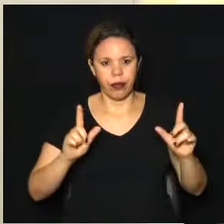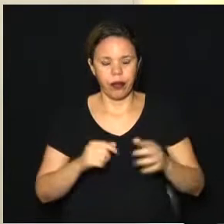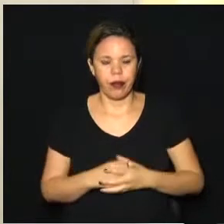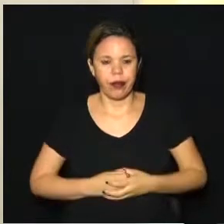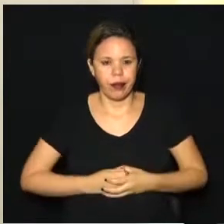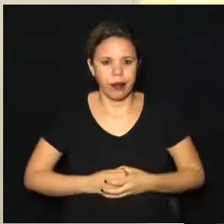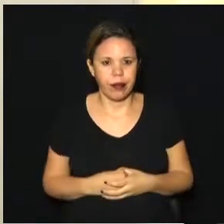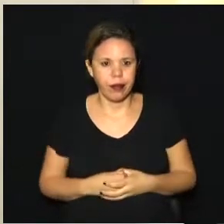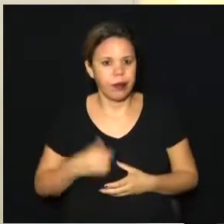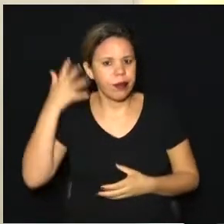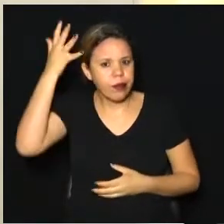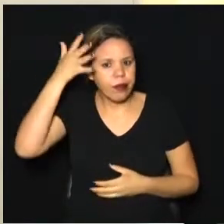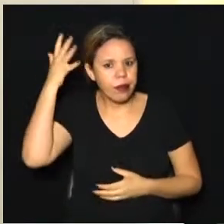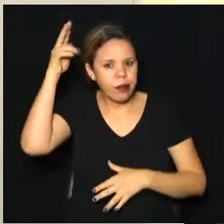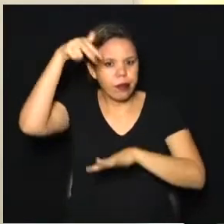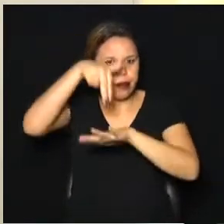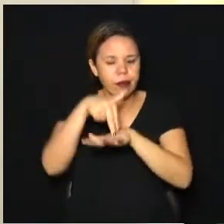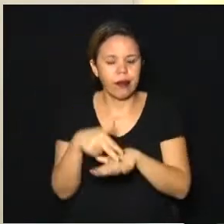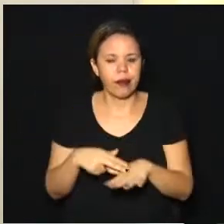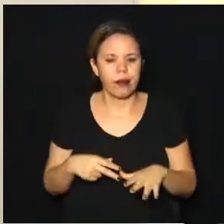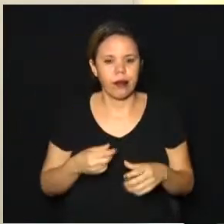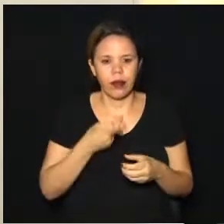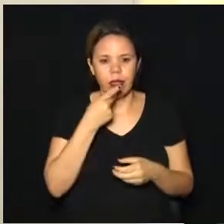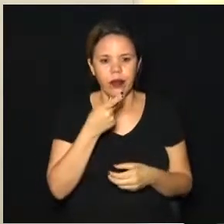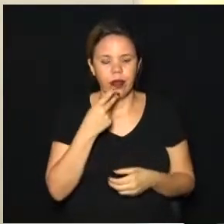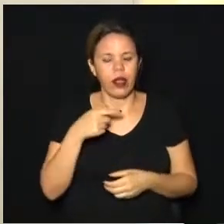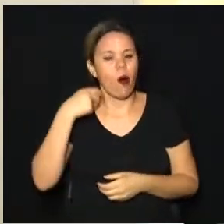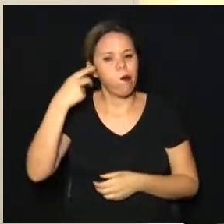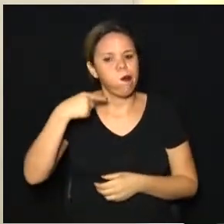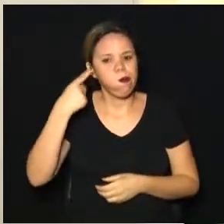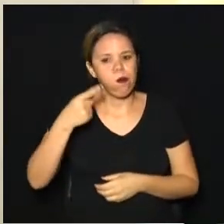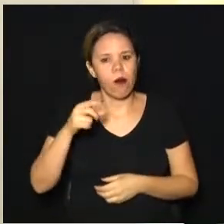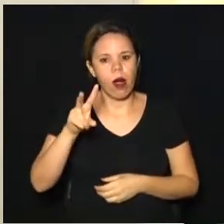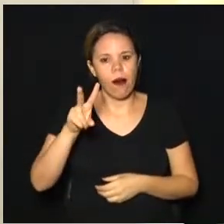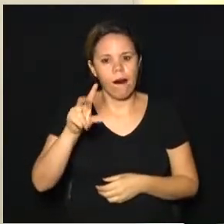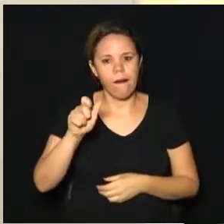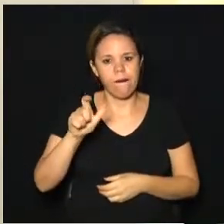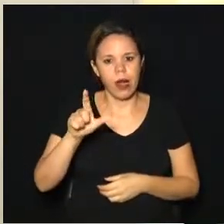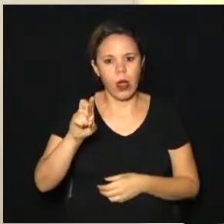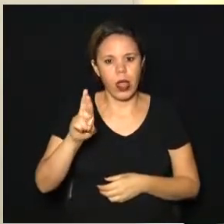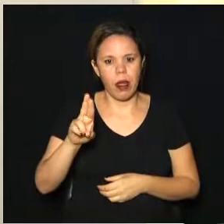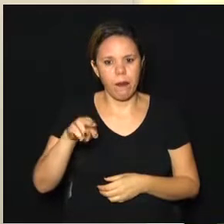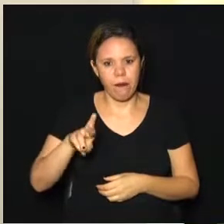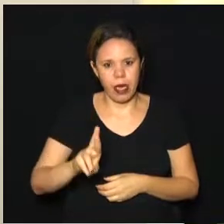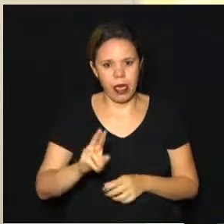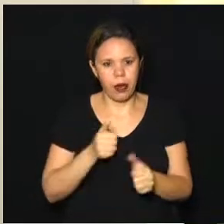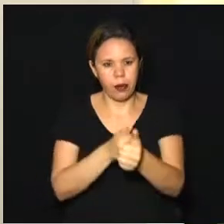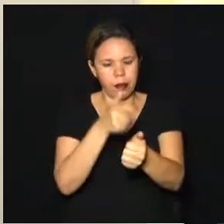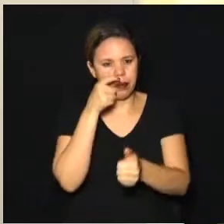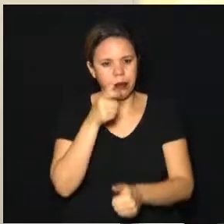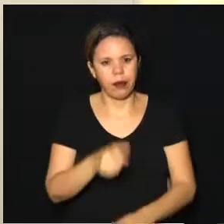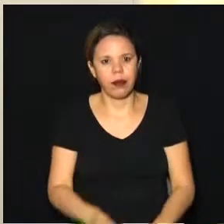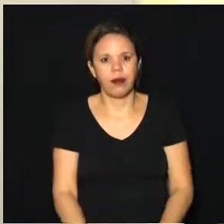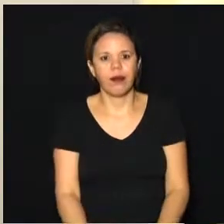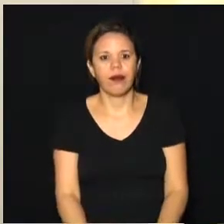O palestrante que vai conduzir o tema será o advogado Valdemir Moreira. Acompanhe.